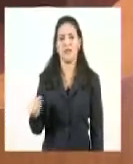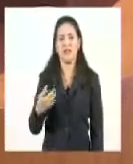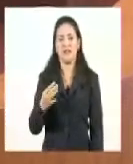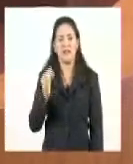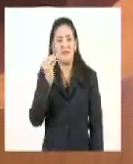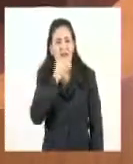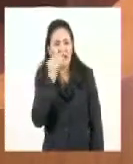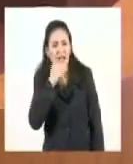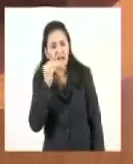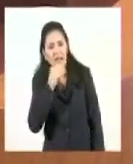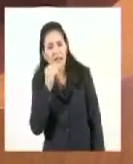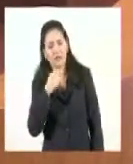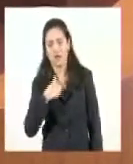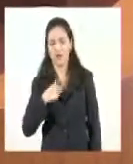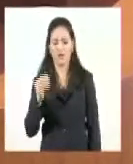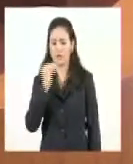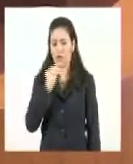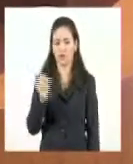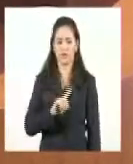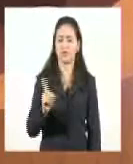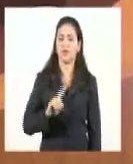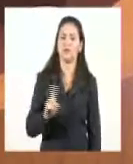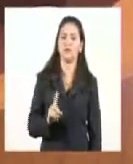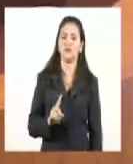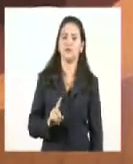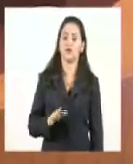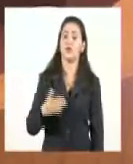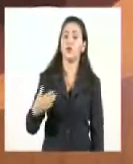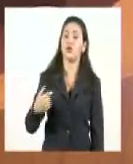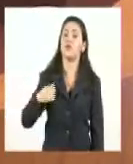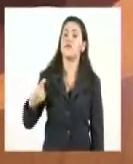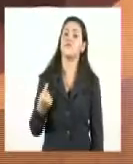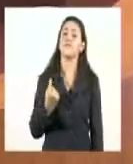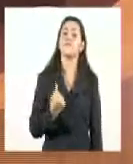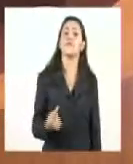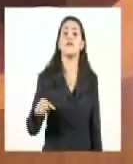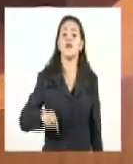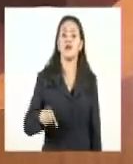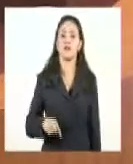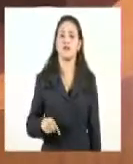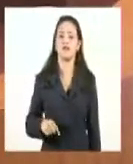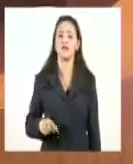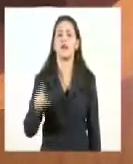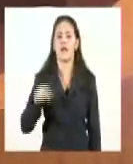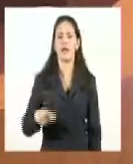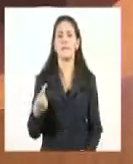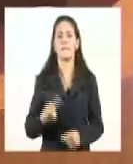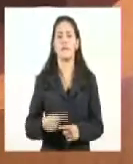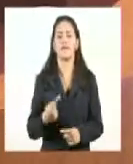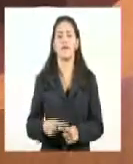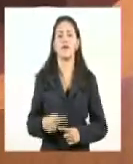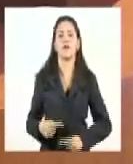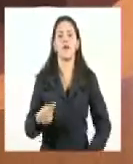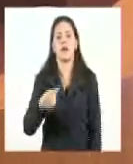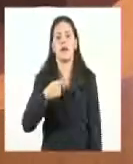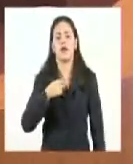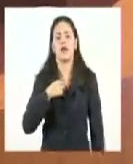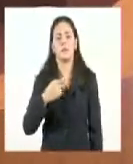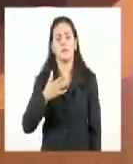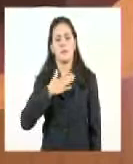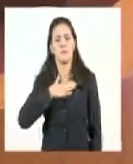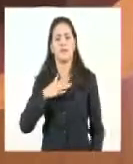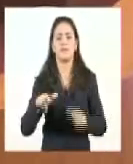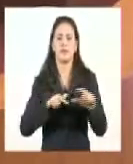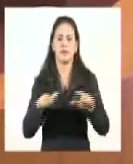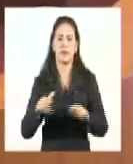fragilidade, porque eu não sou frágil. E a partir do momento que eu subo nessa tribuna, é para fazer e cumprir o meu trabalho.